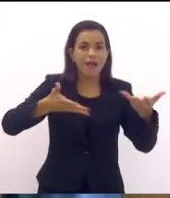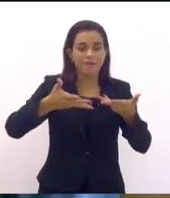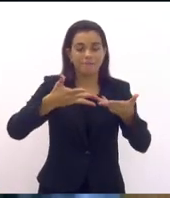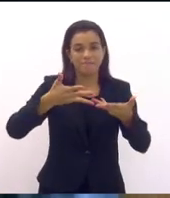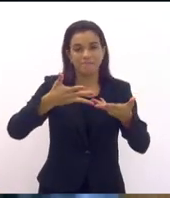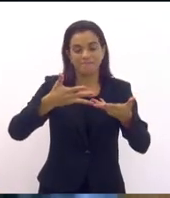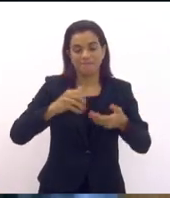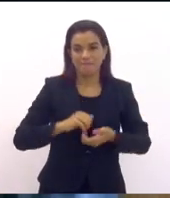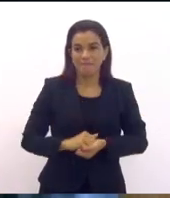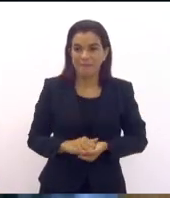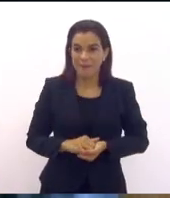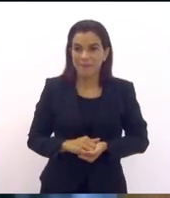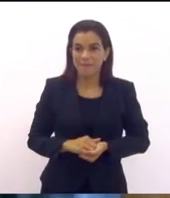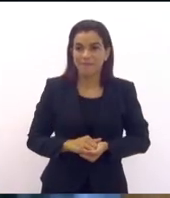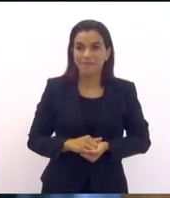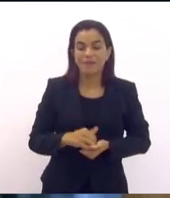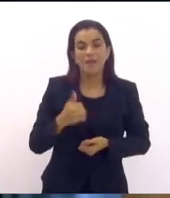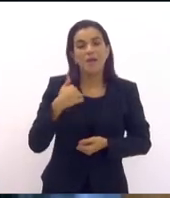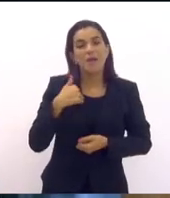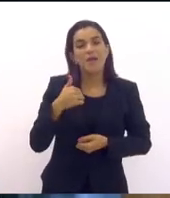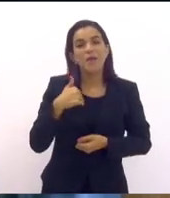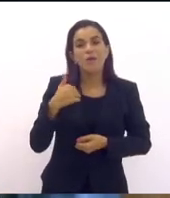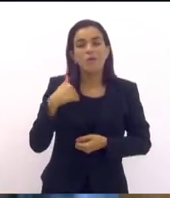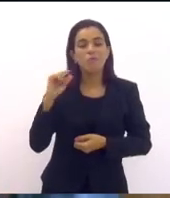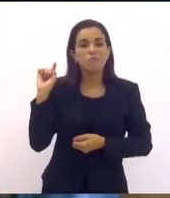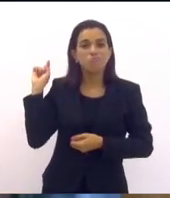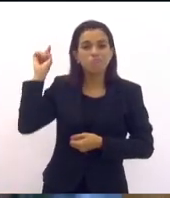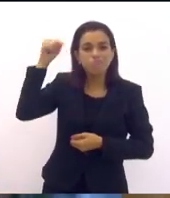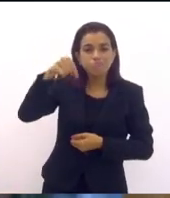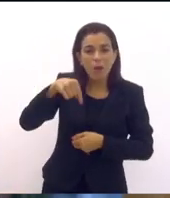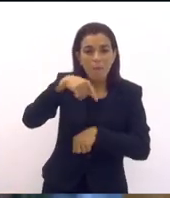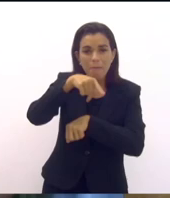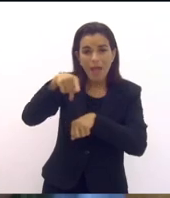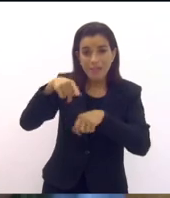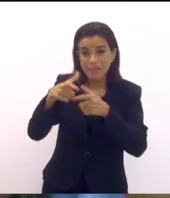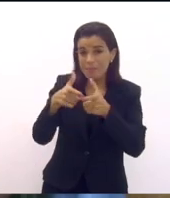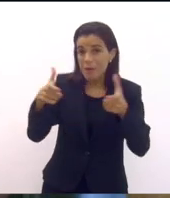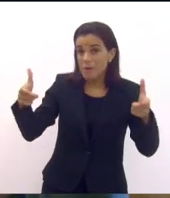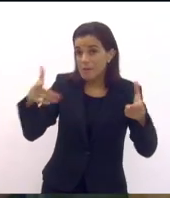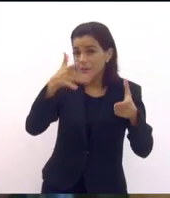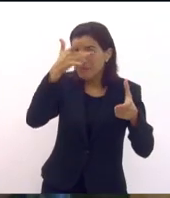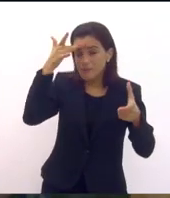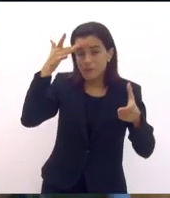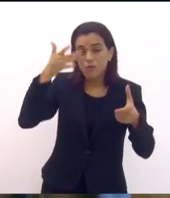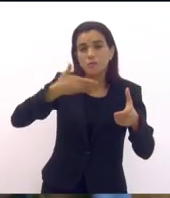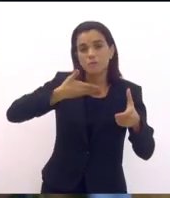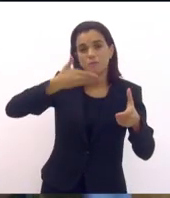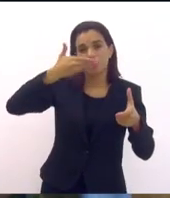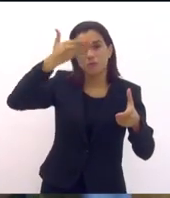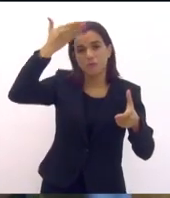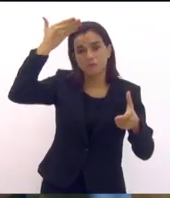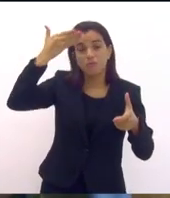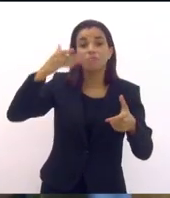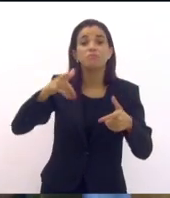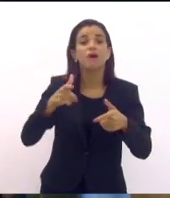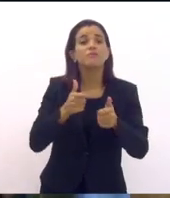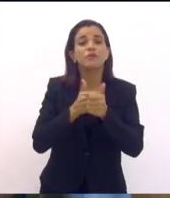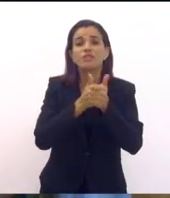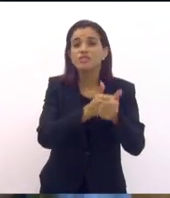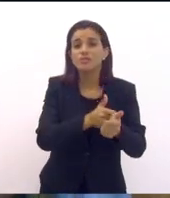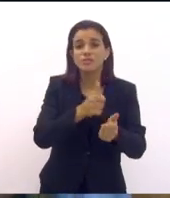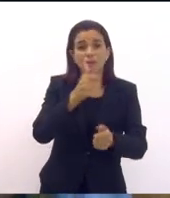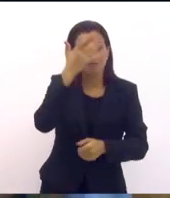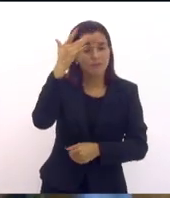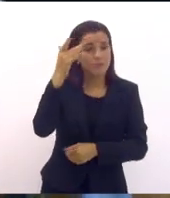entender Eu veio de um país onde a maioria são muçulmanos mas que foi dirigido por um cristão durante 20 anos